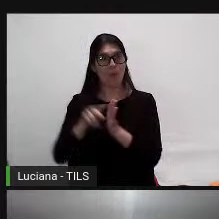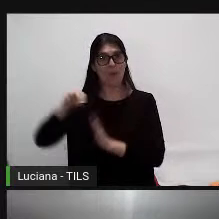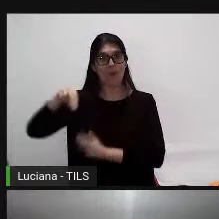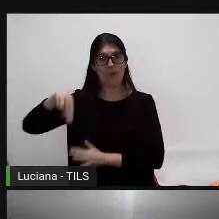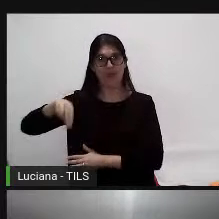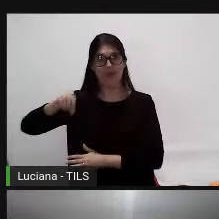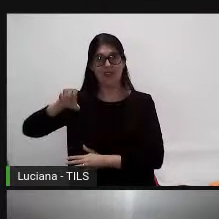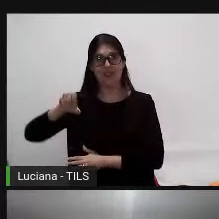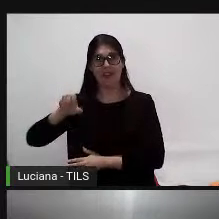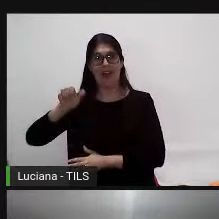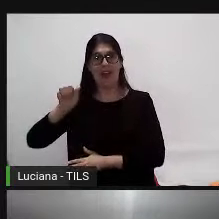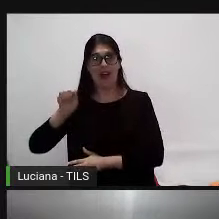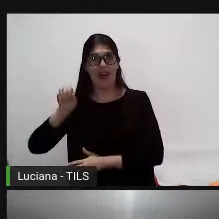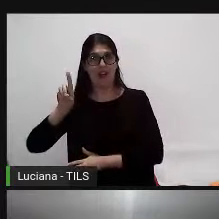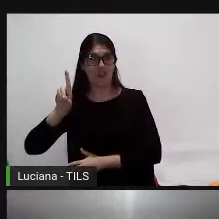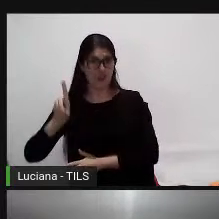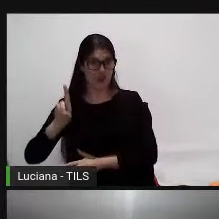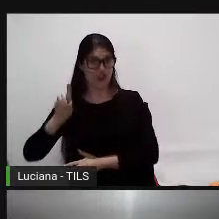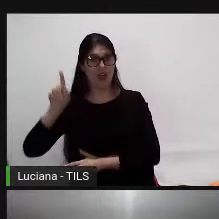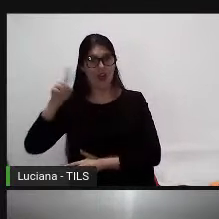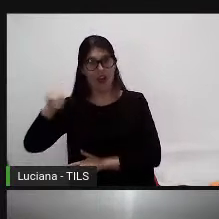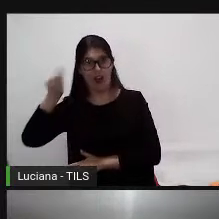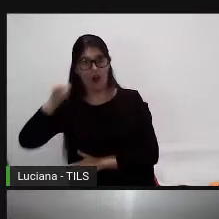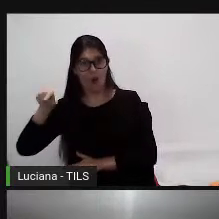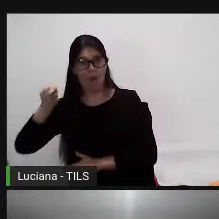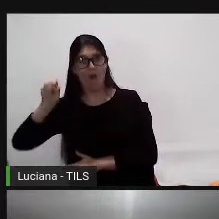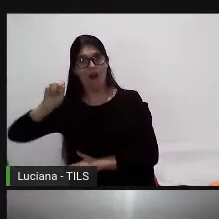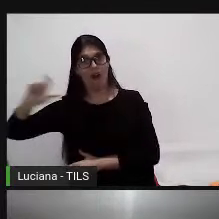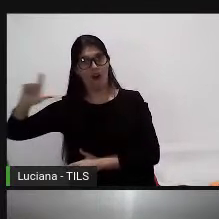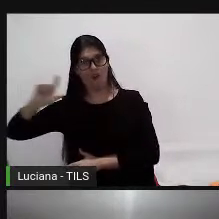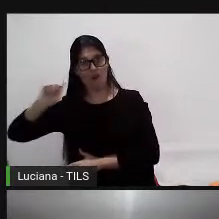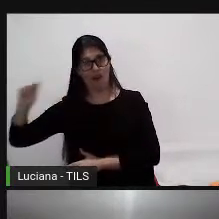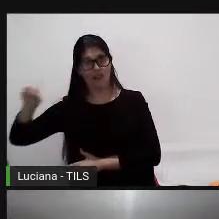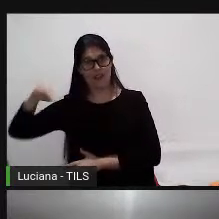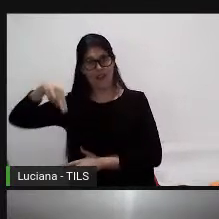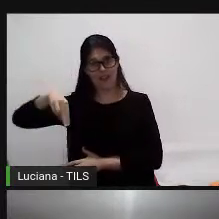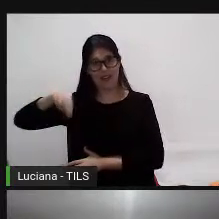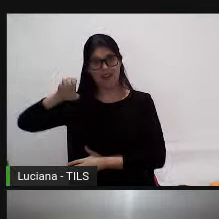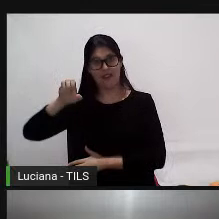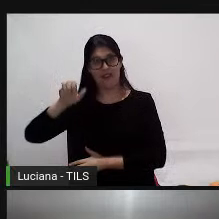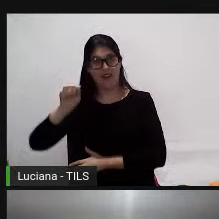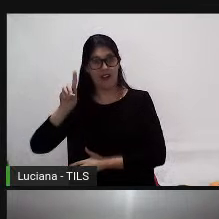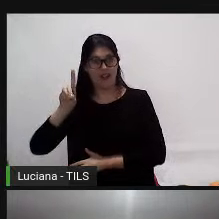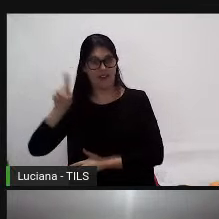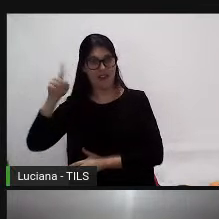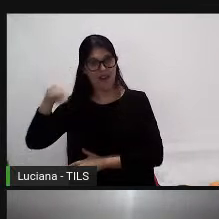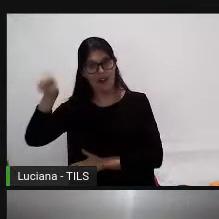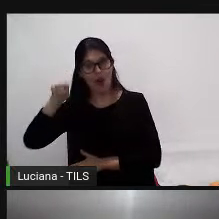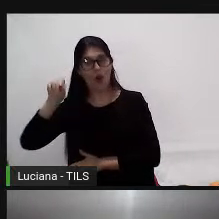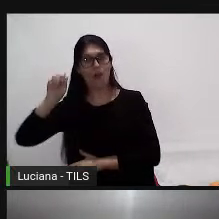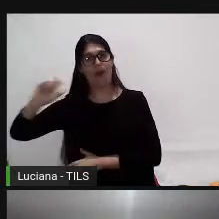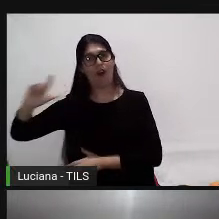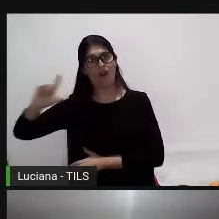tá? NEAD, arroba alvorada. Então, NEAD, arroba